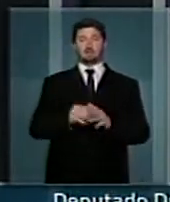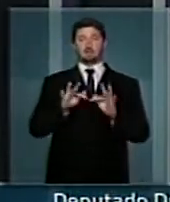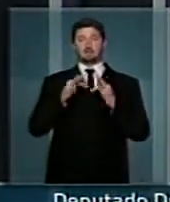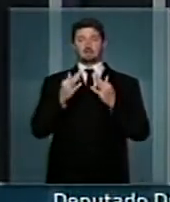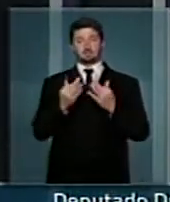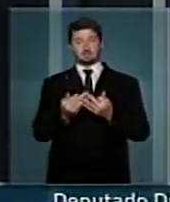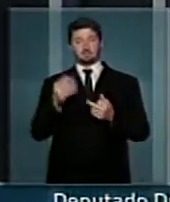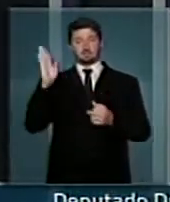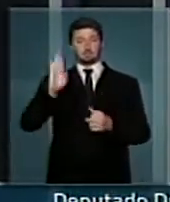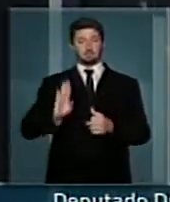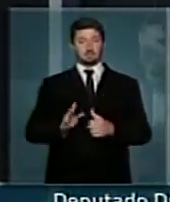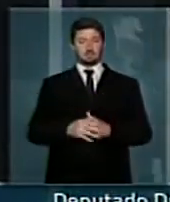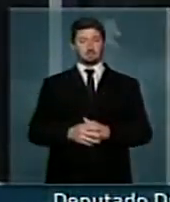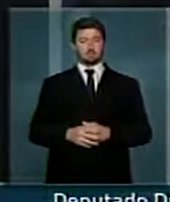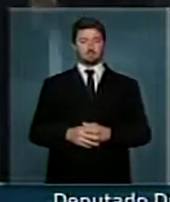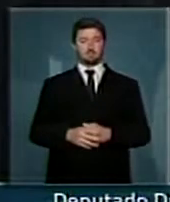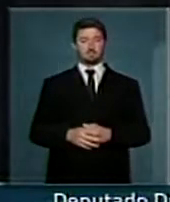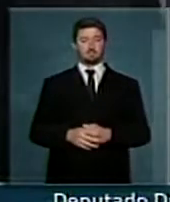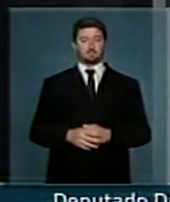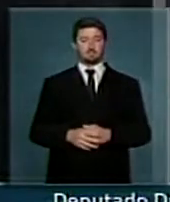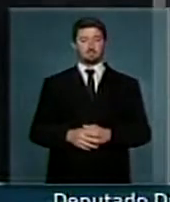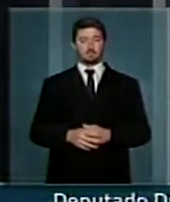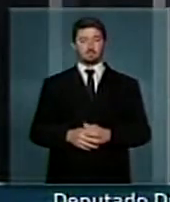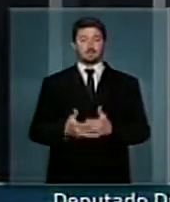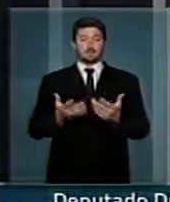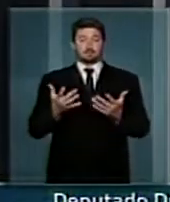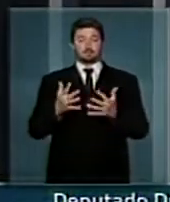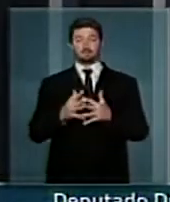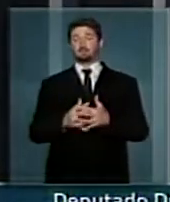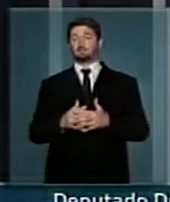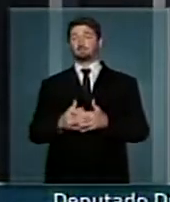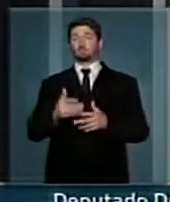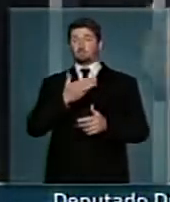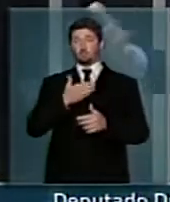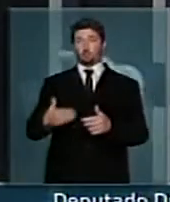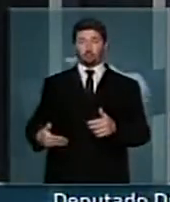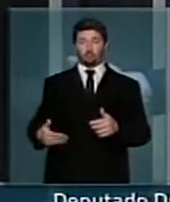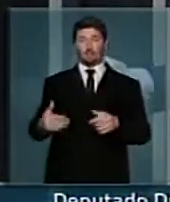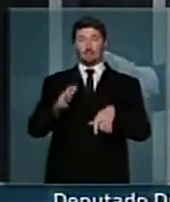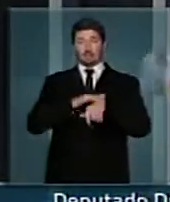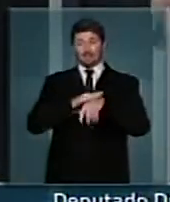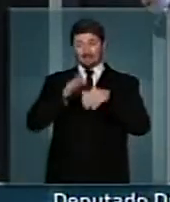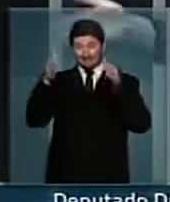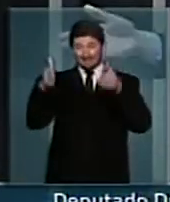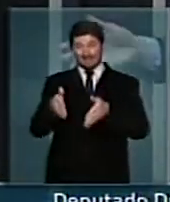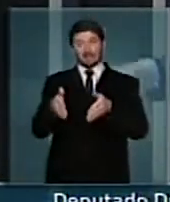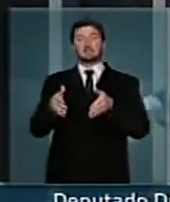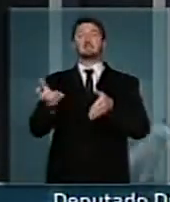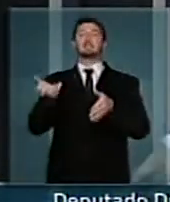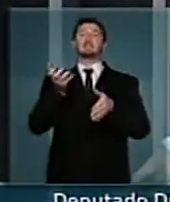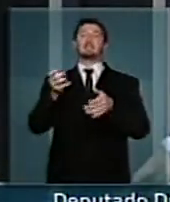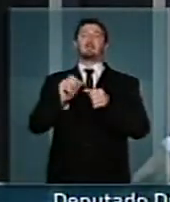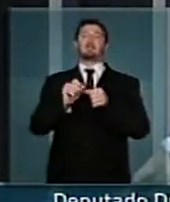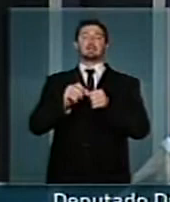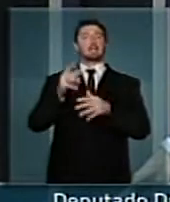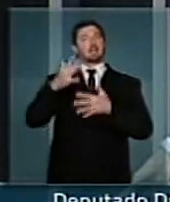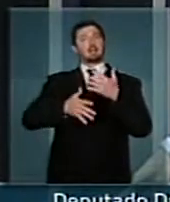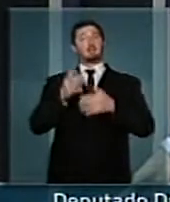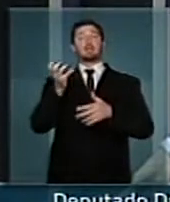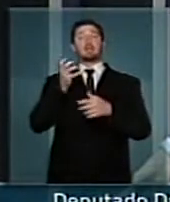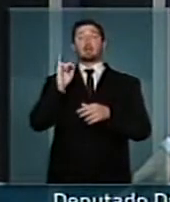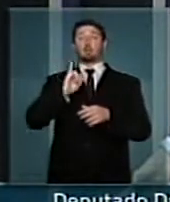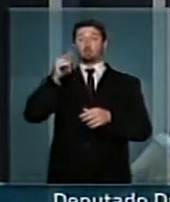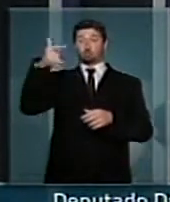famílias brasileiras. E o governo, naquele momento, impediu, porque queria que esse imposto